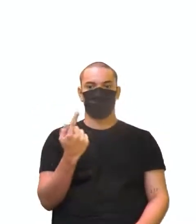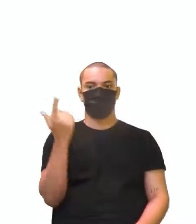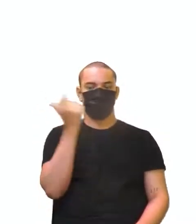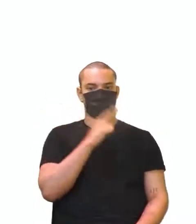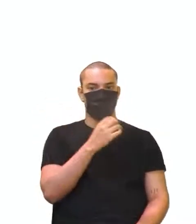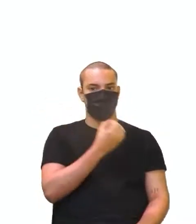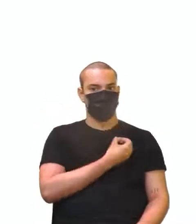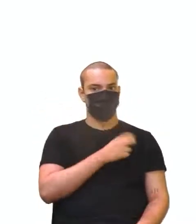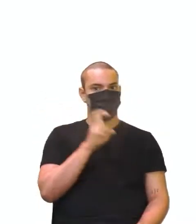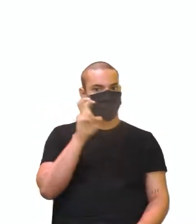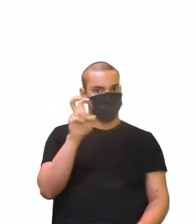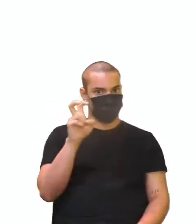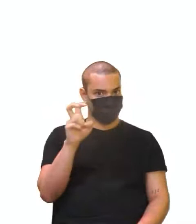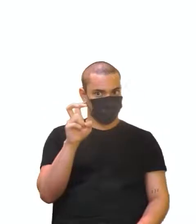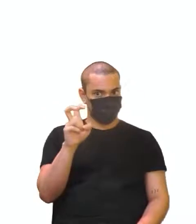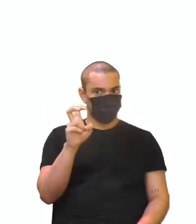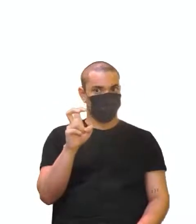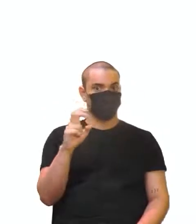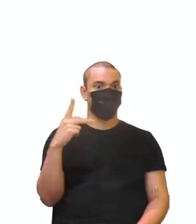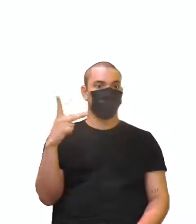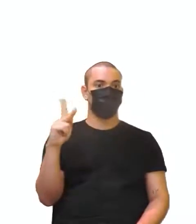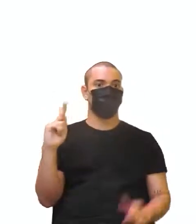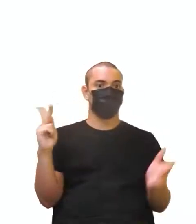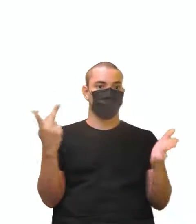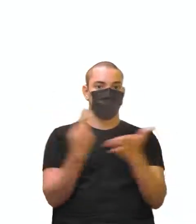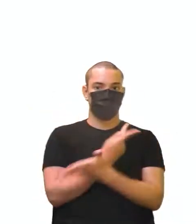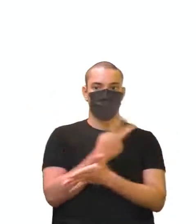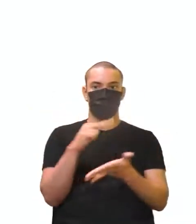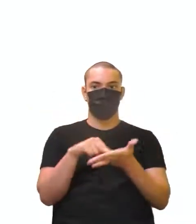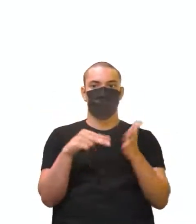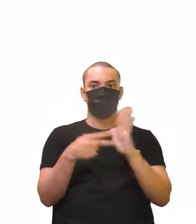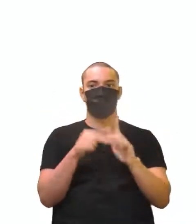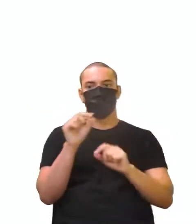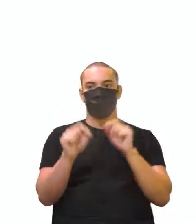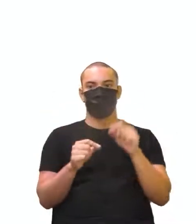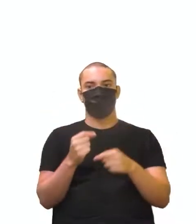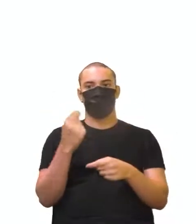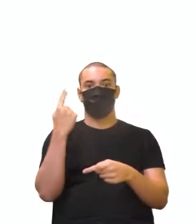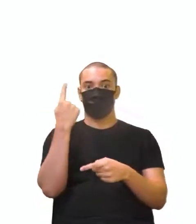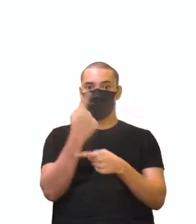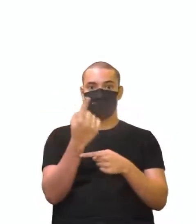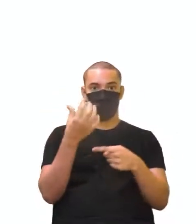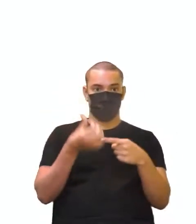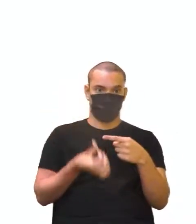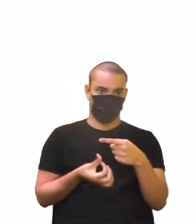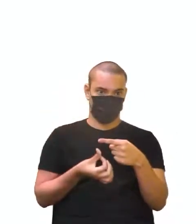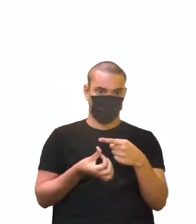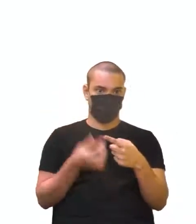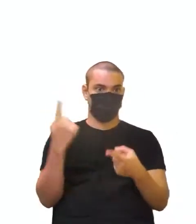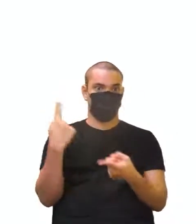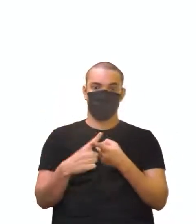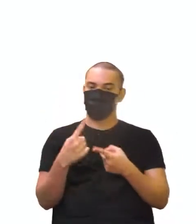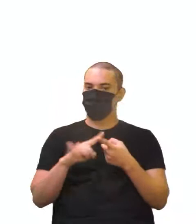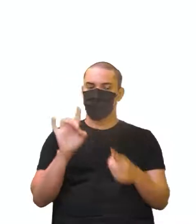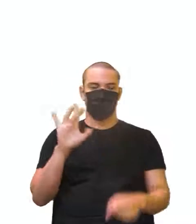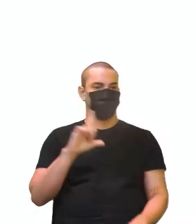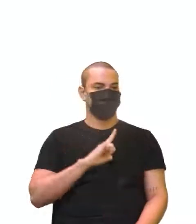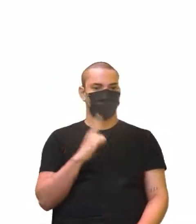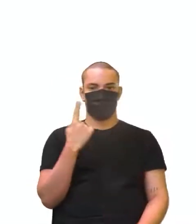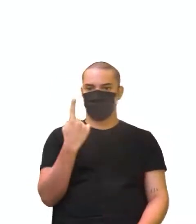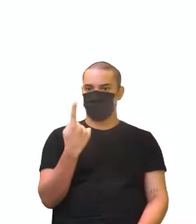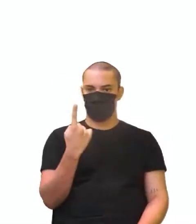número 5 nesse evento é de 1 para 6. Por quê? Só tenho